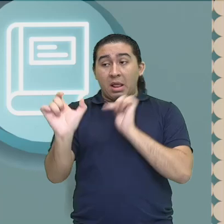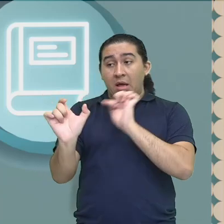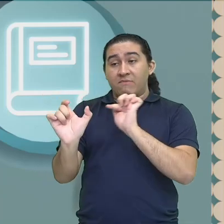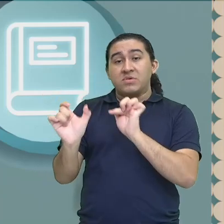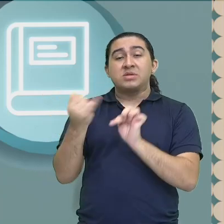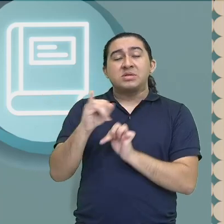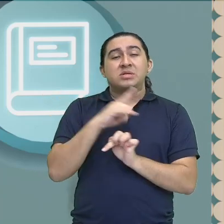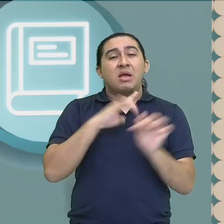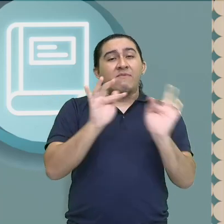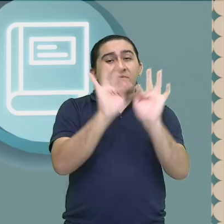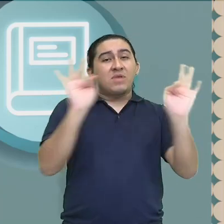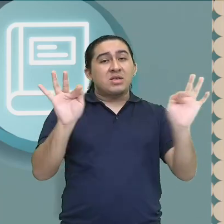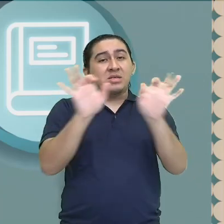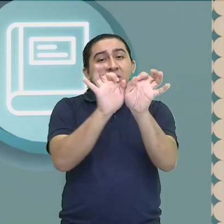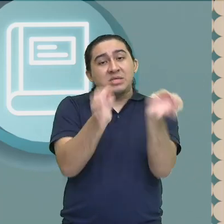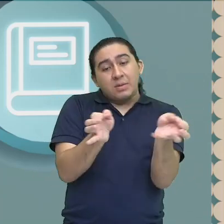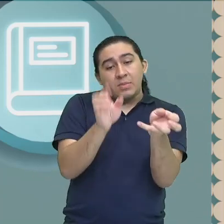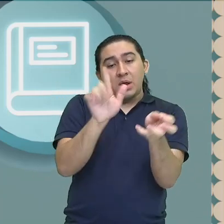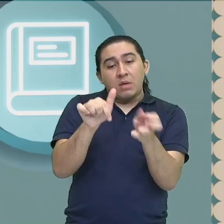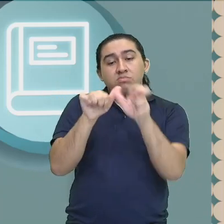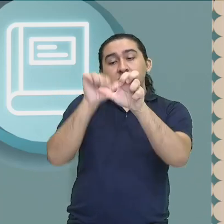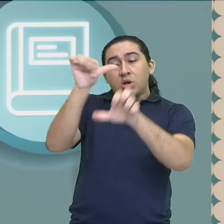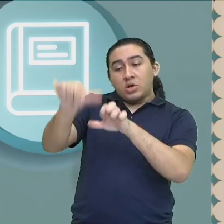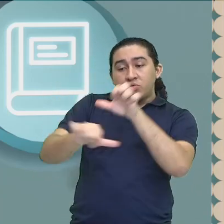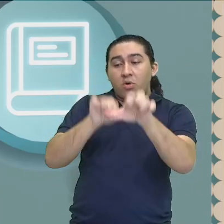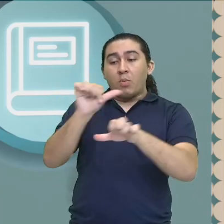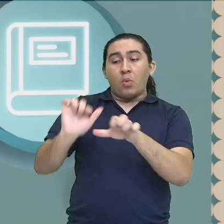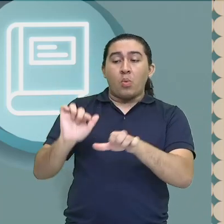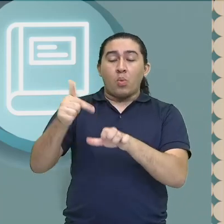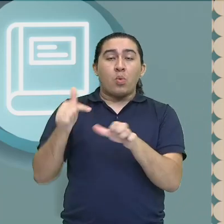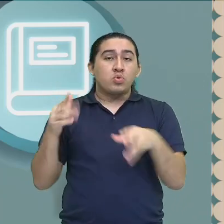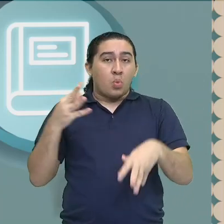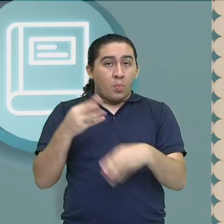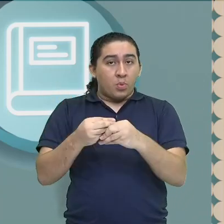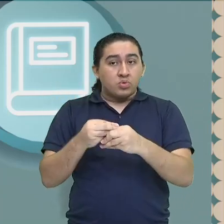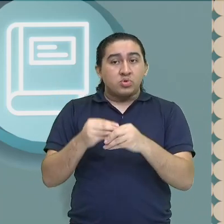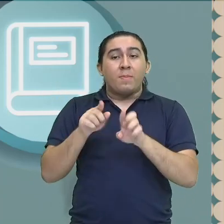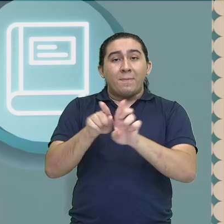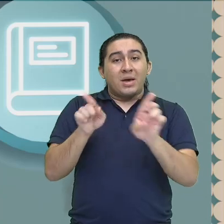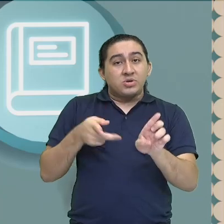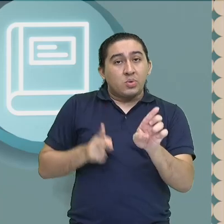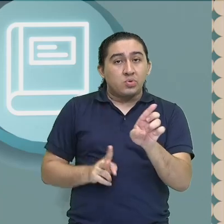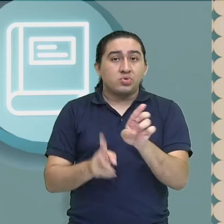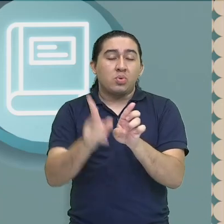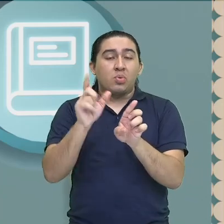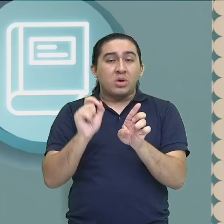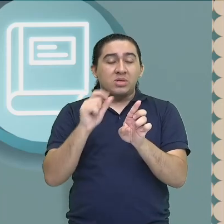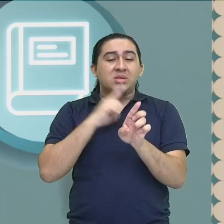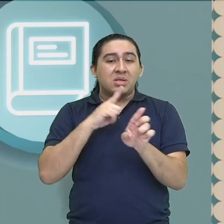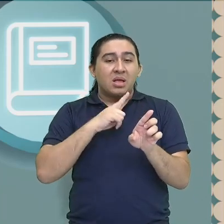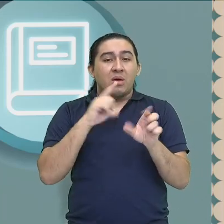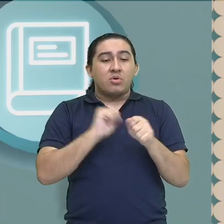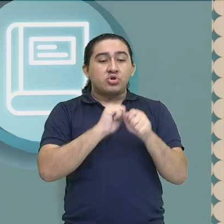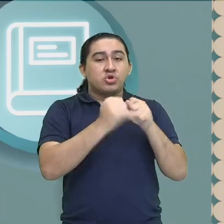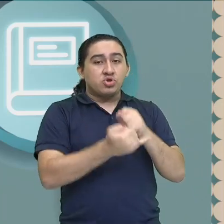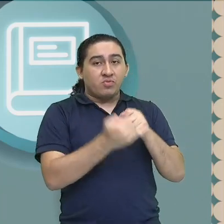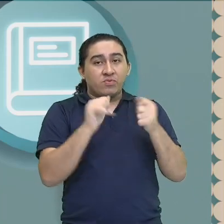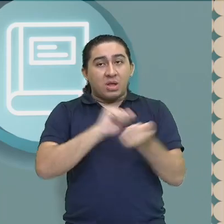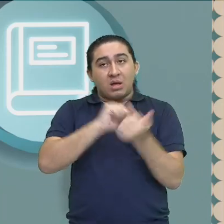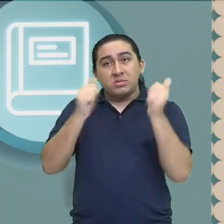pego o período simples, aí que eu transformo num composto, mas continuo, eu pego o